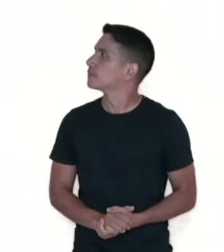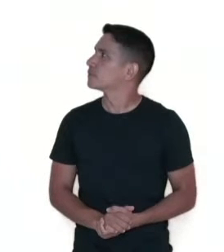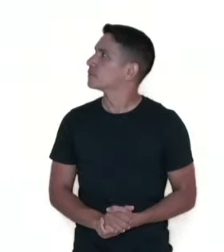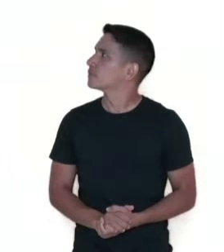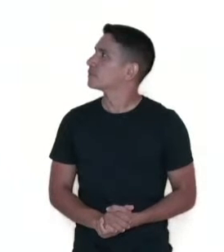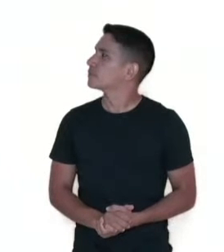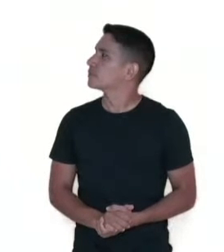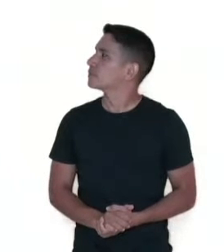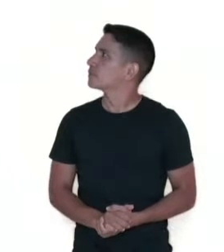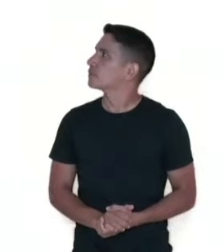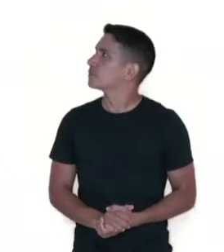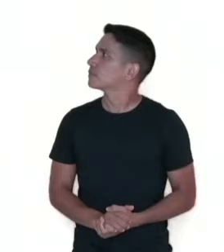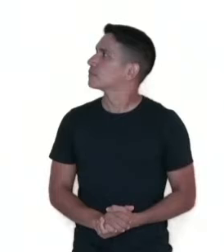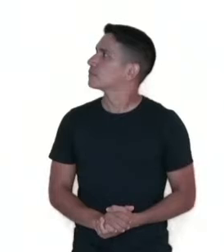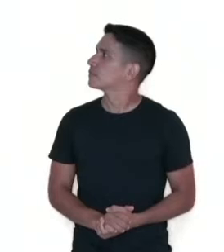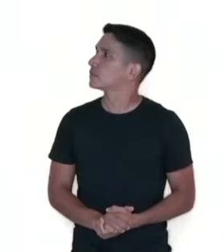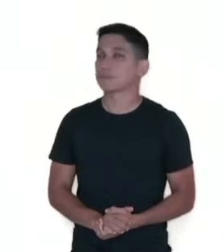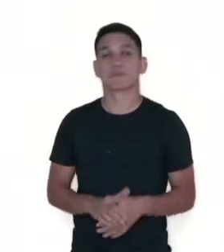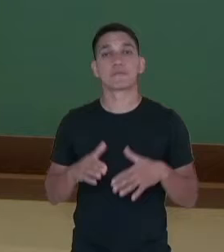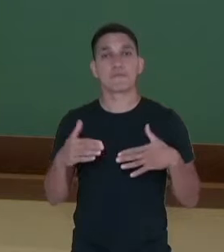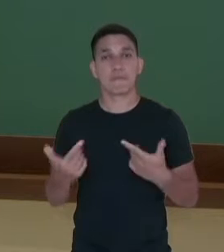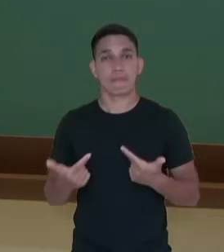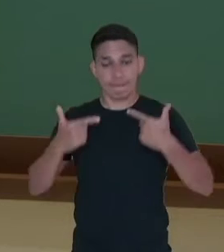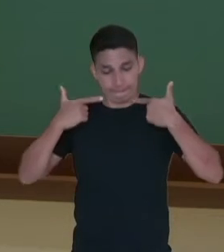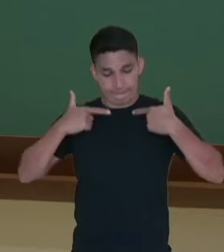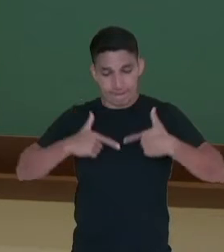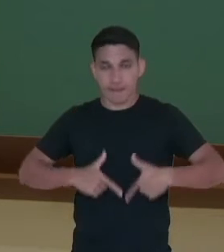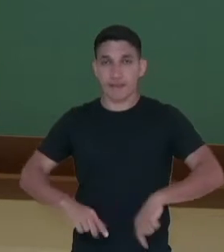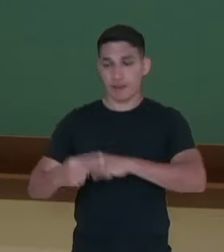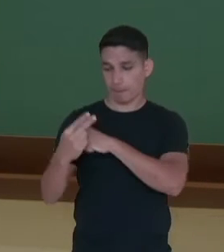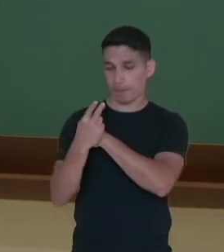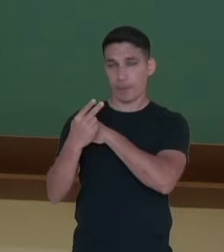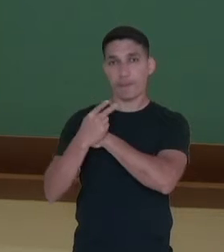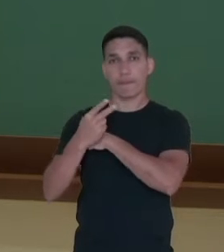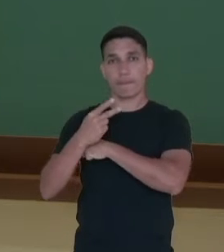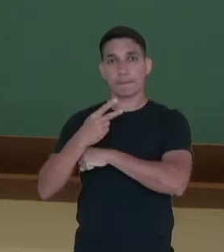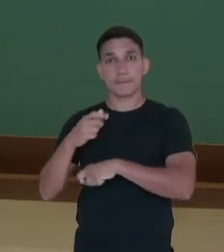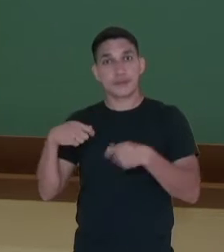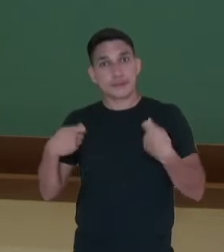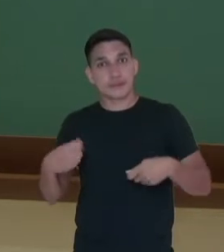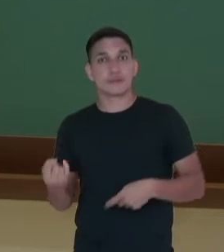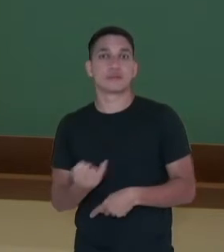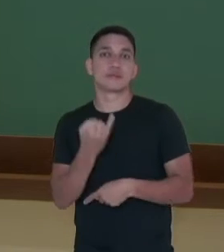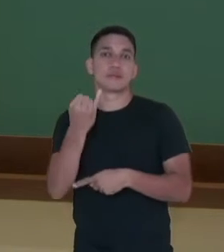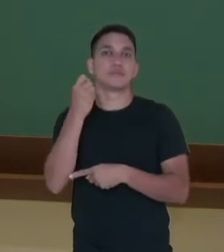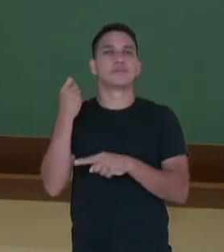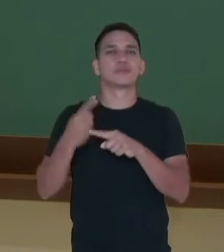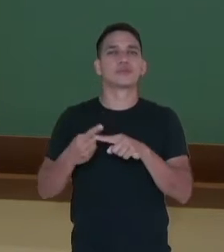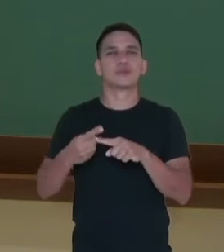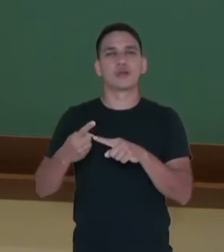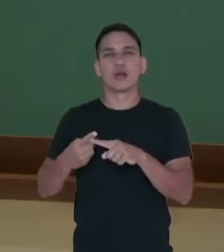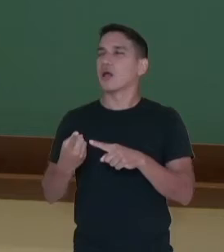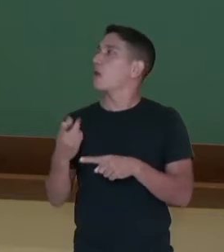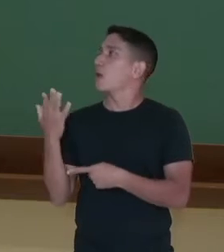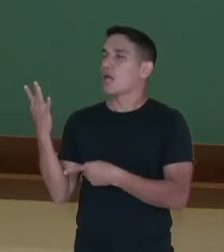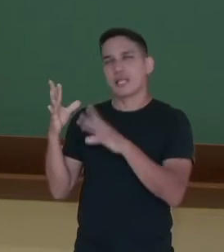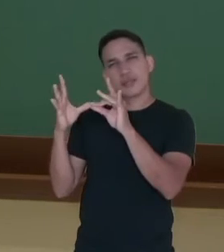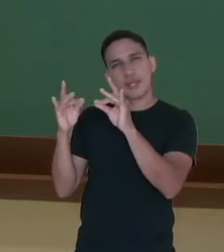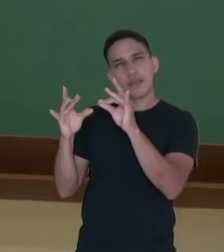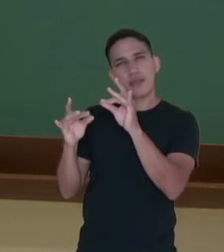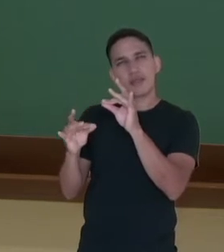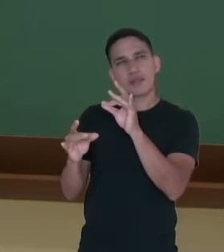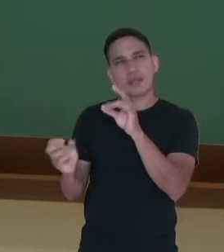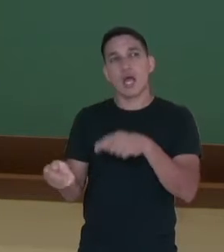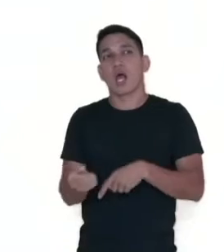o mantenimento da saúde, ou seja, a higiene pessoal. Aqui ele vai descrever, vai enumerar